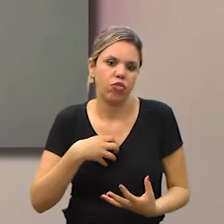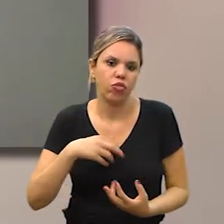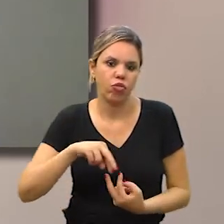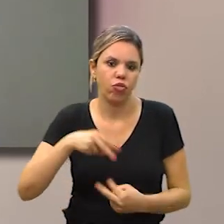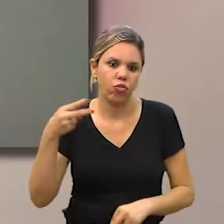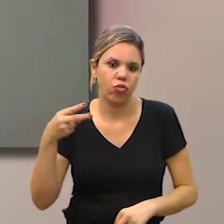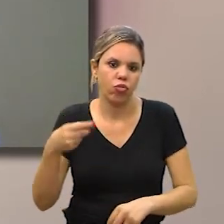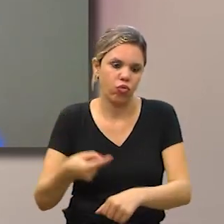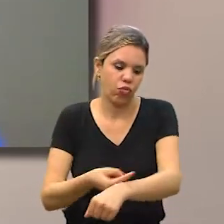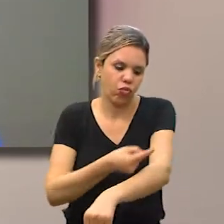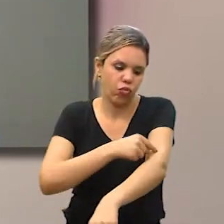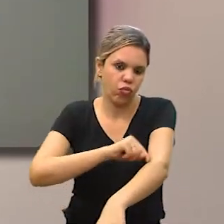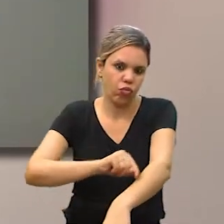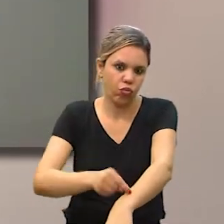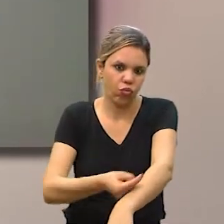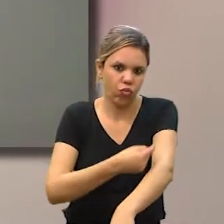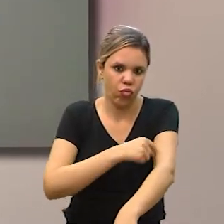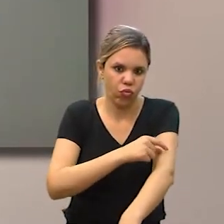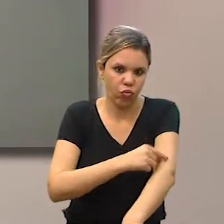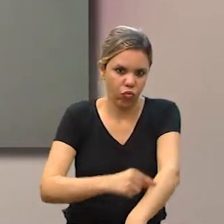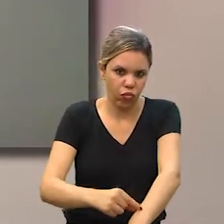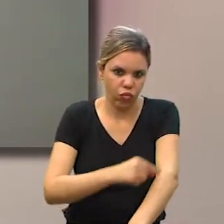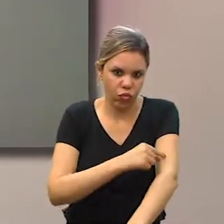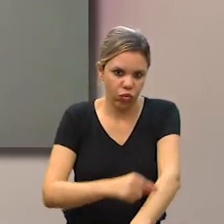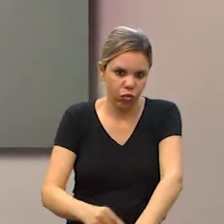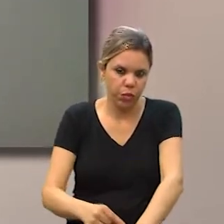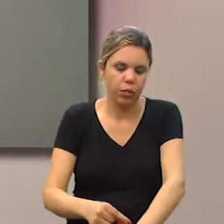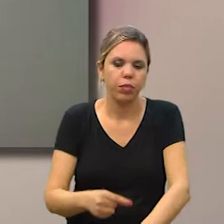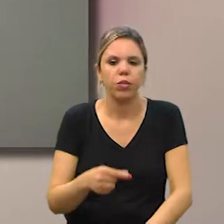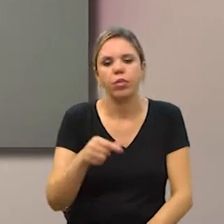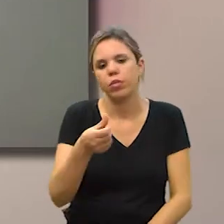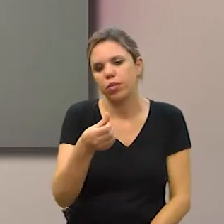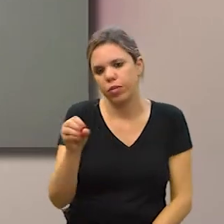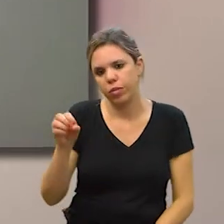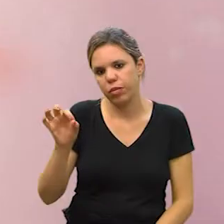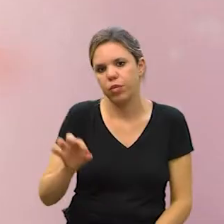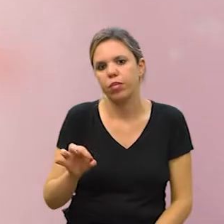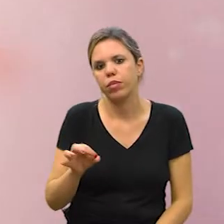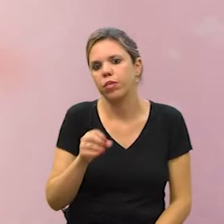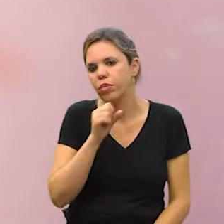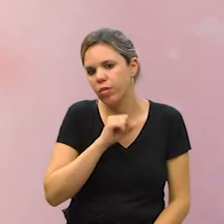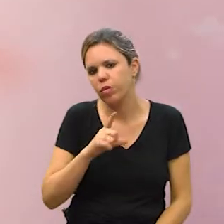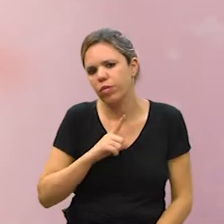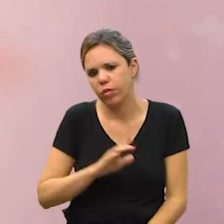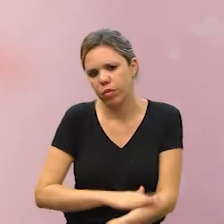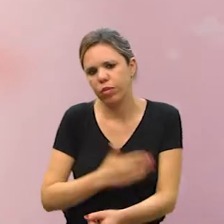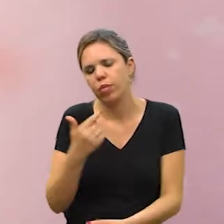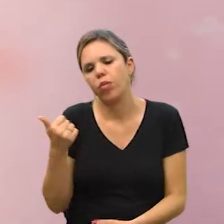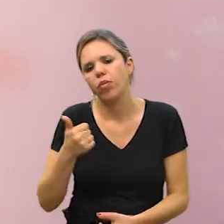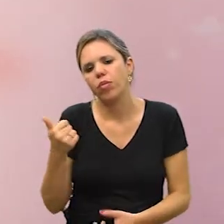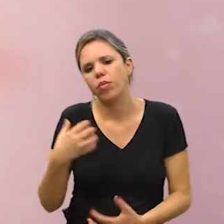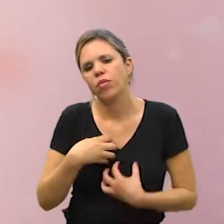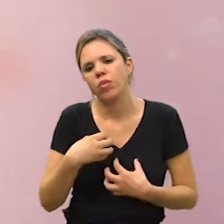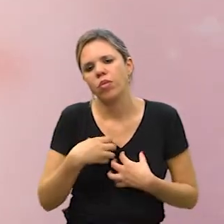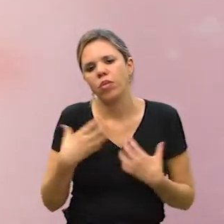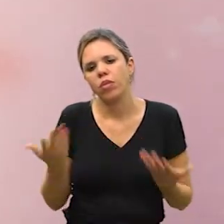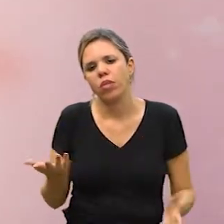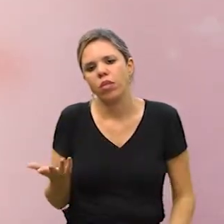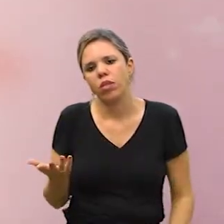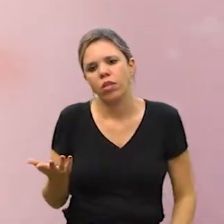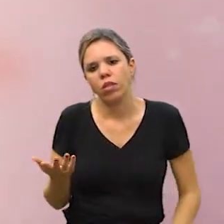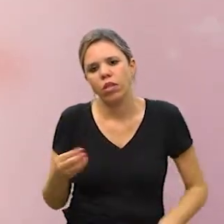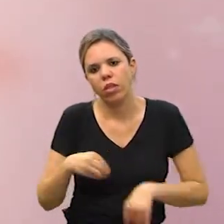dos vasos tão 60 70 porcento dos idosos têm hipertensão e quais são os primeiros sintomas